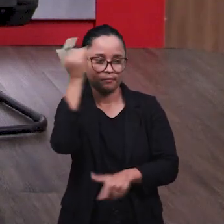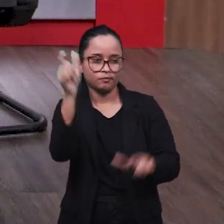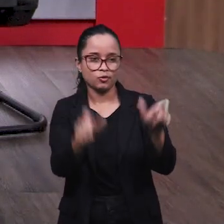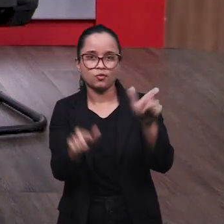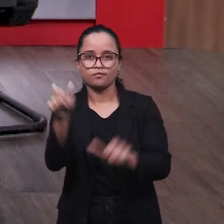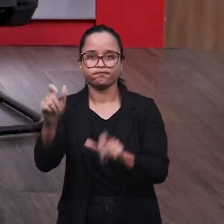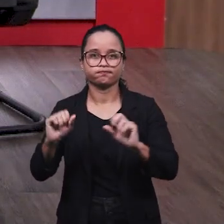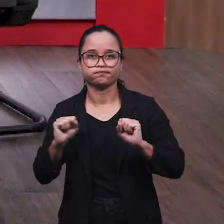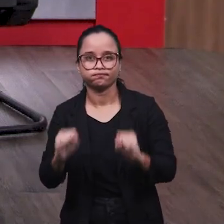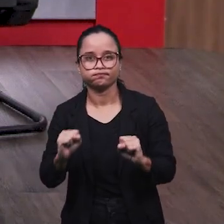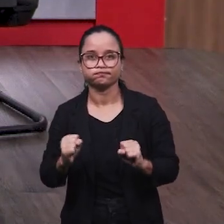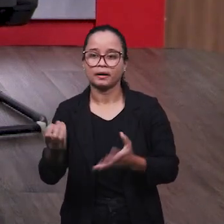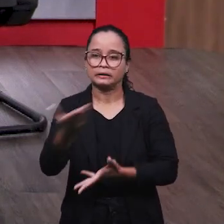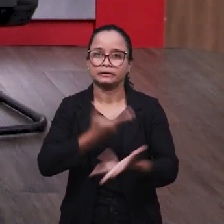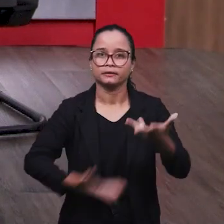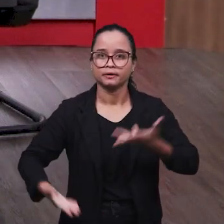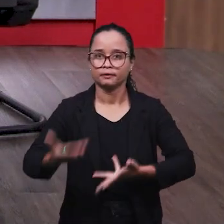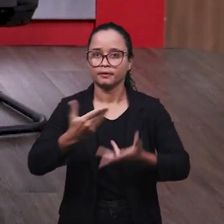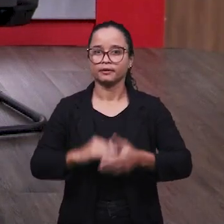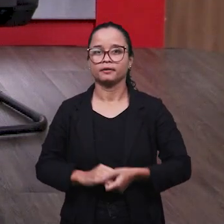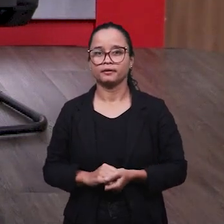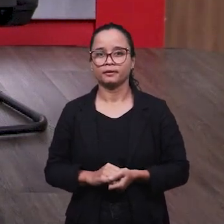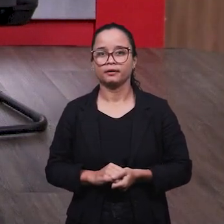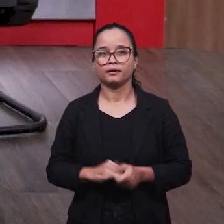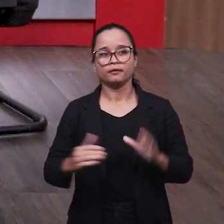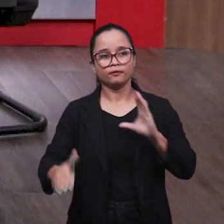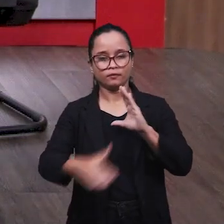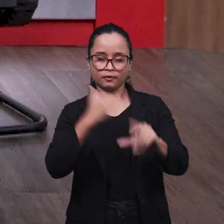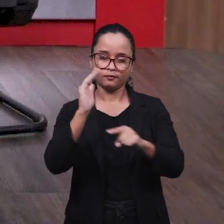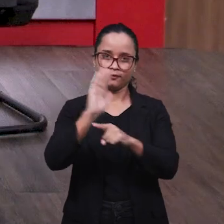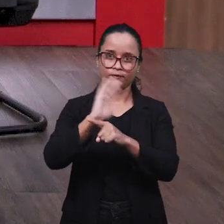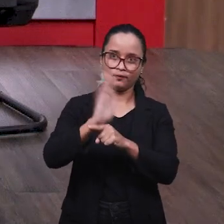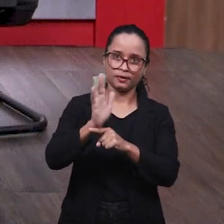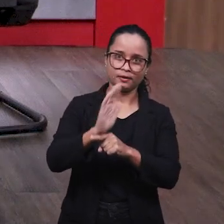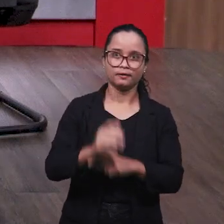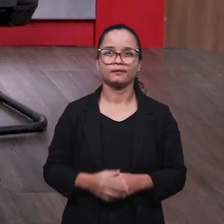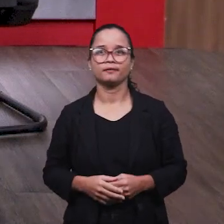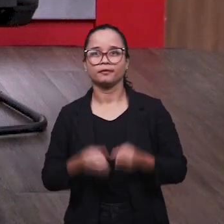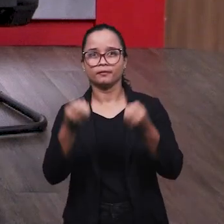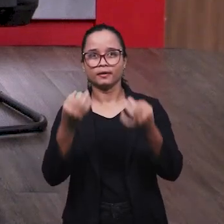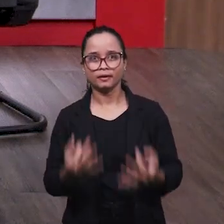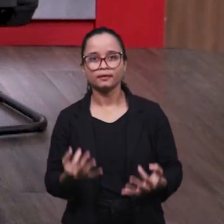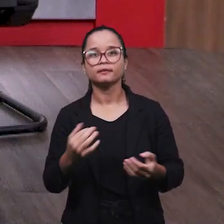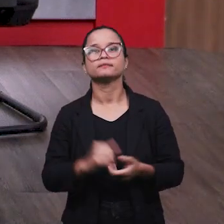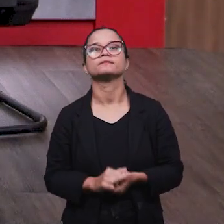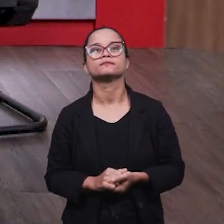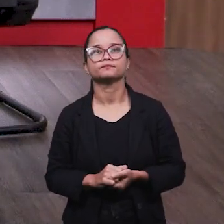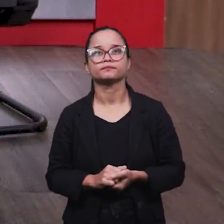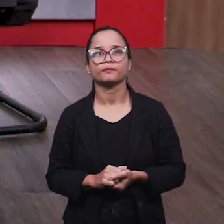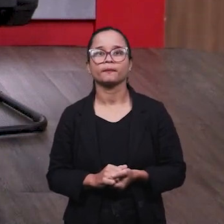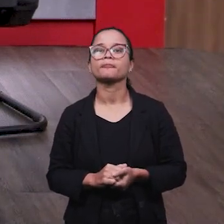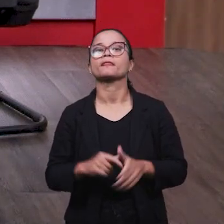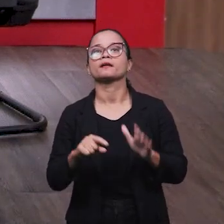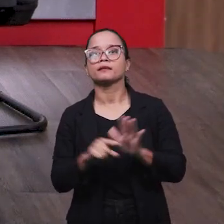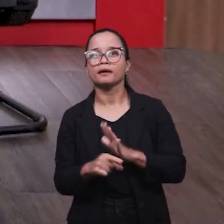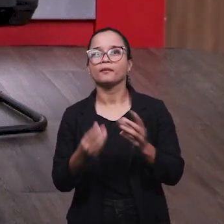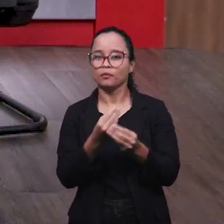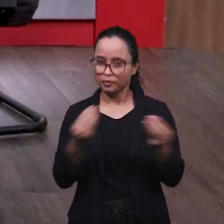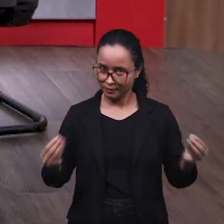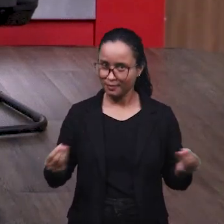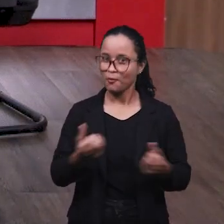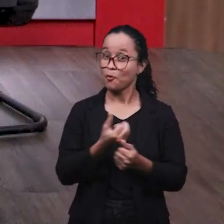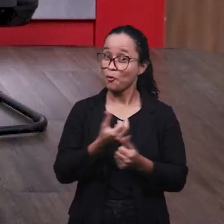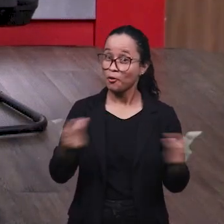podem participar, mandando seus vídeos? O senhor tem algo a falar sobre isso para ajudar? Teria muita coisa para falar sobre